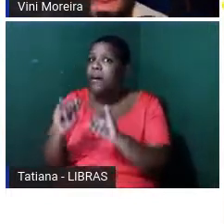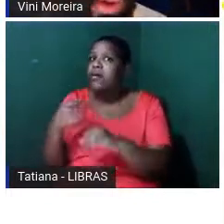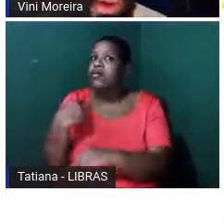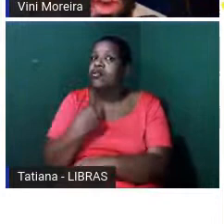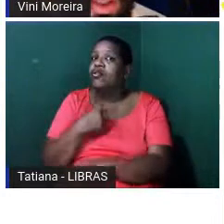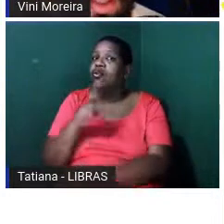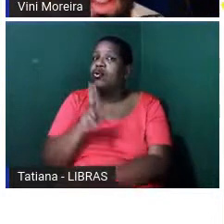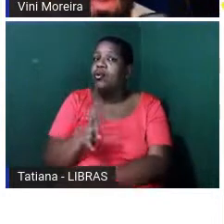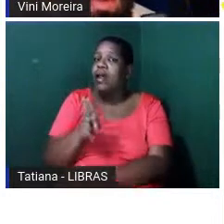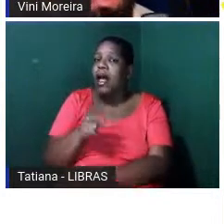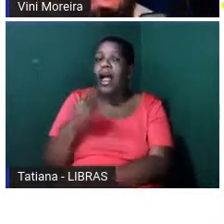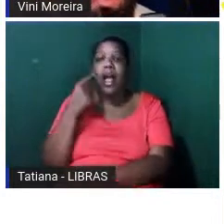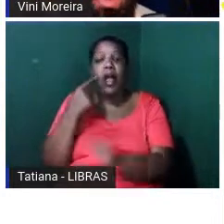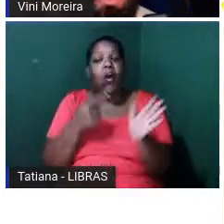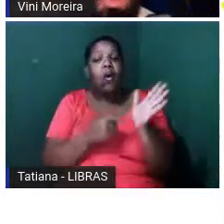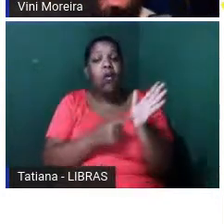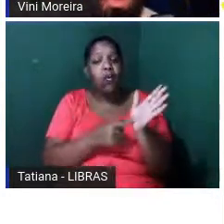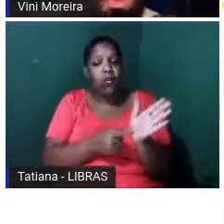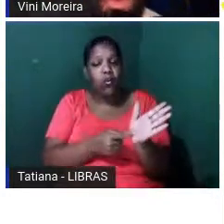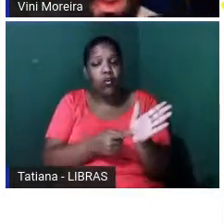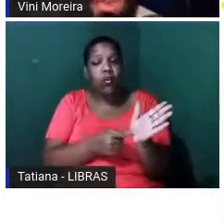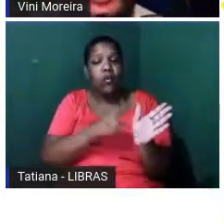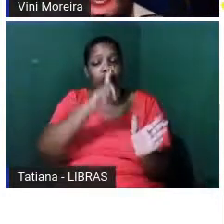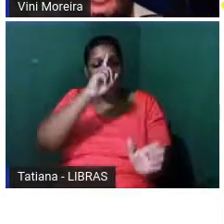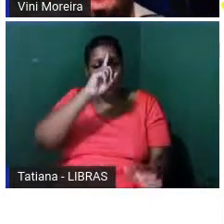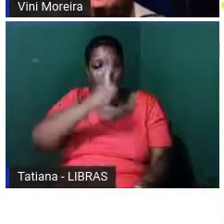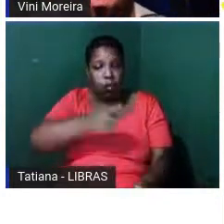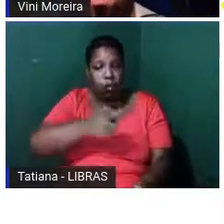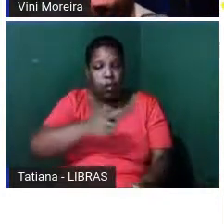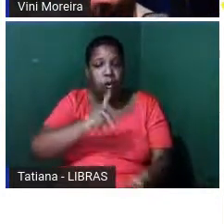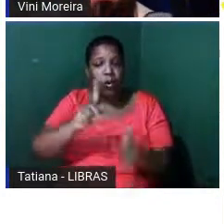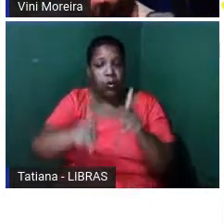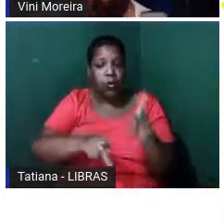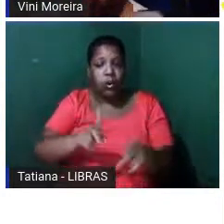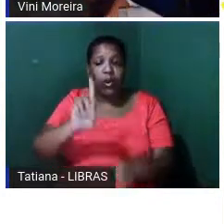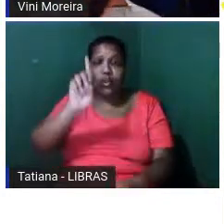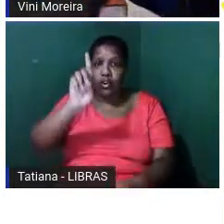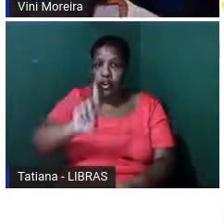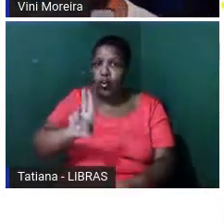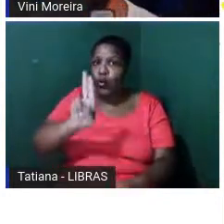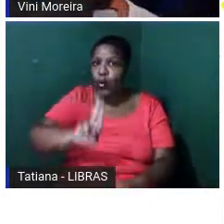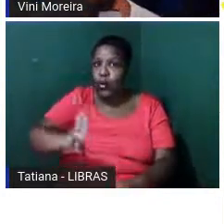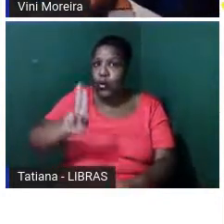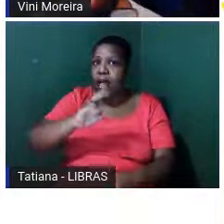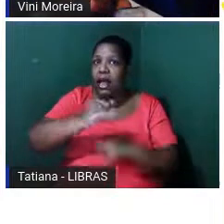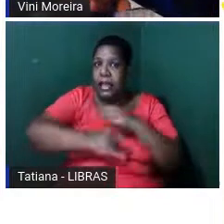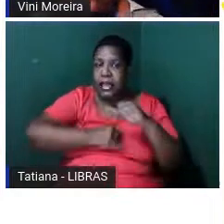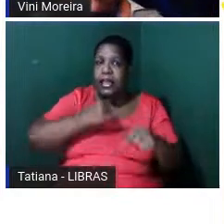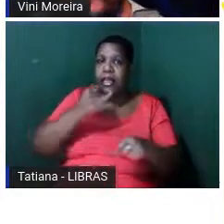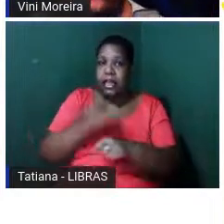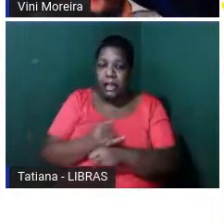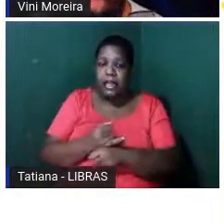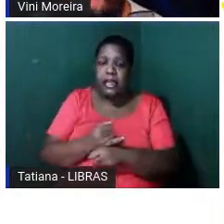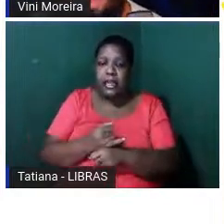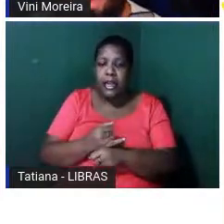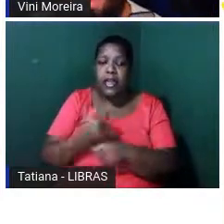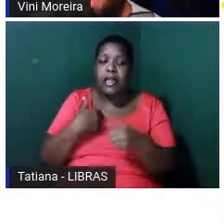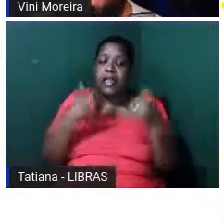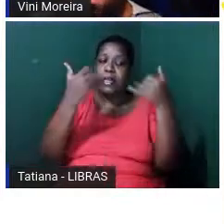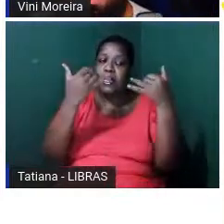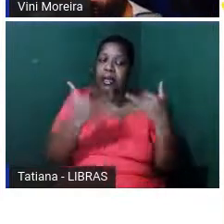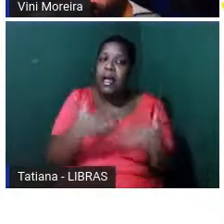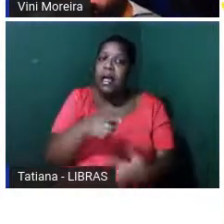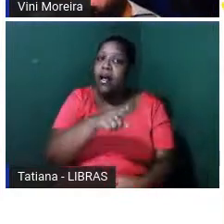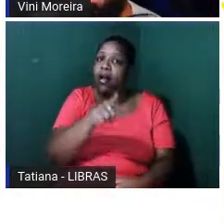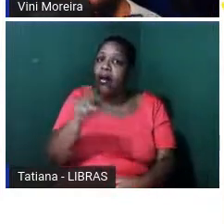e eu trouxe essa questão aqui do domínio público e do direito de usar imagens na internet para explicar para